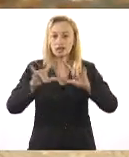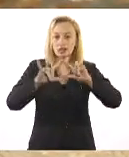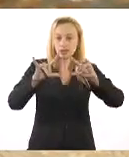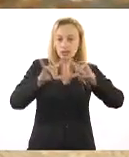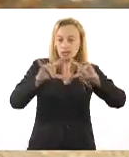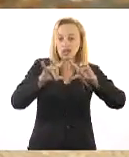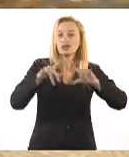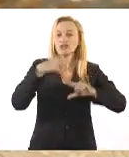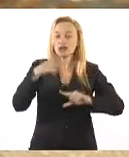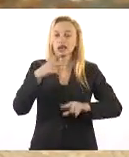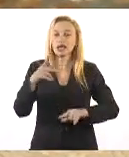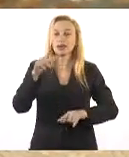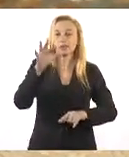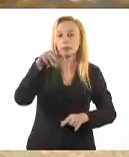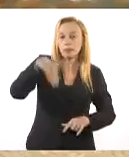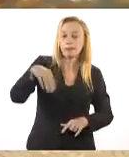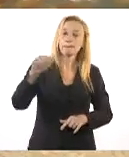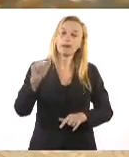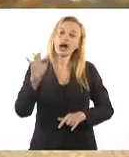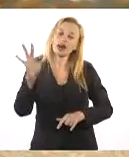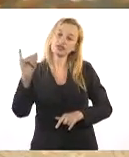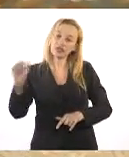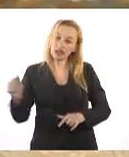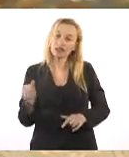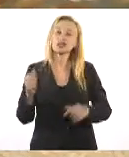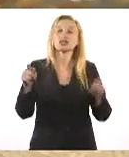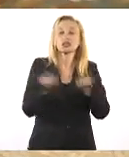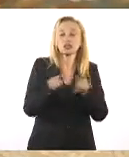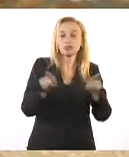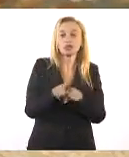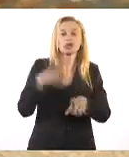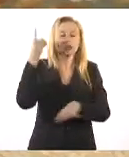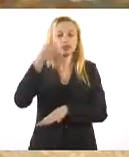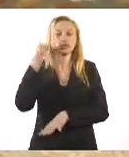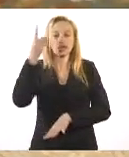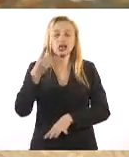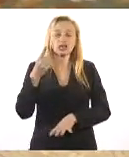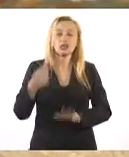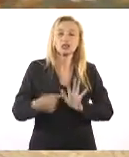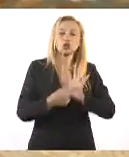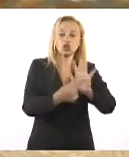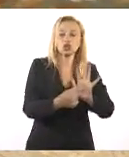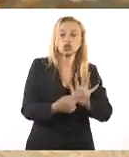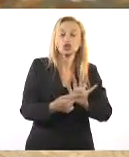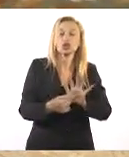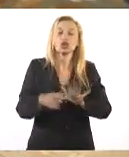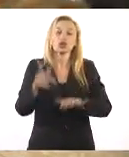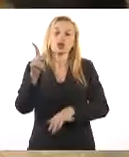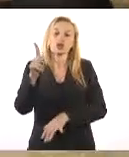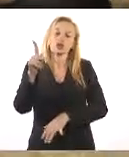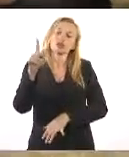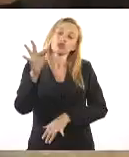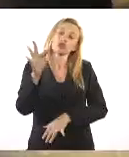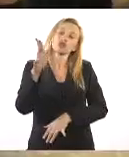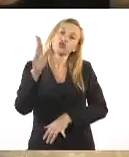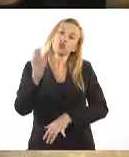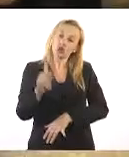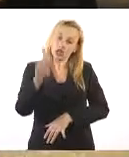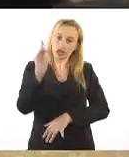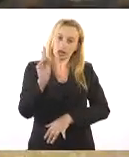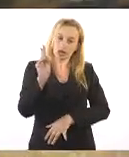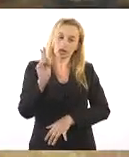milícia máfia foi também importante autoria do deputado a lei que garante que o funk é cultura se hoje eu tenho que ver a